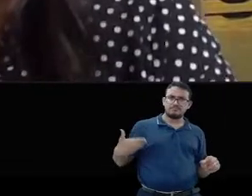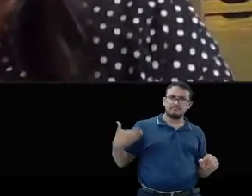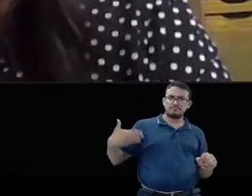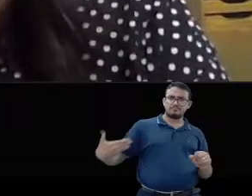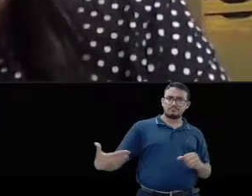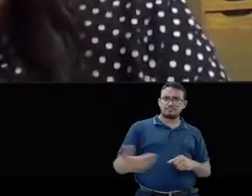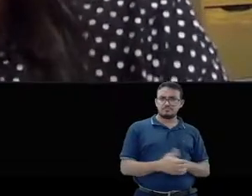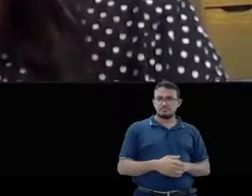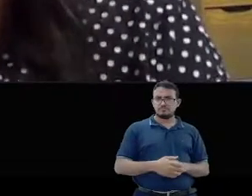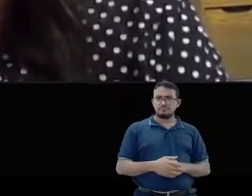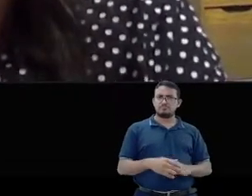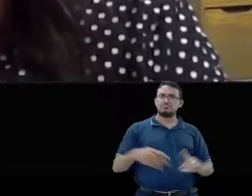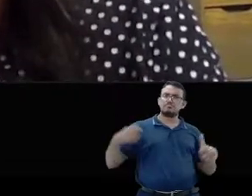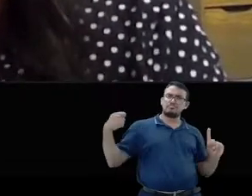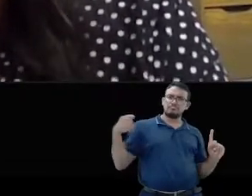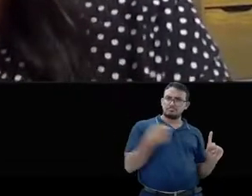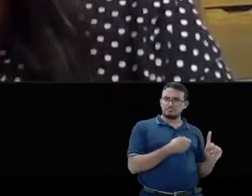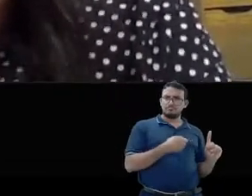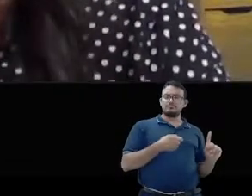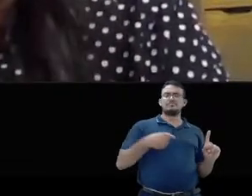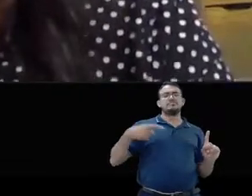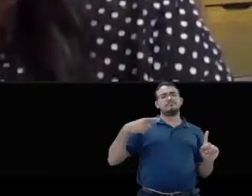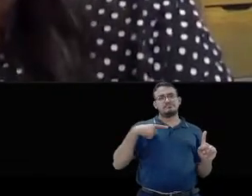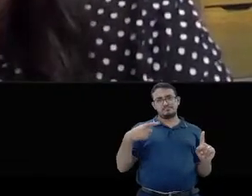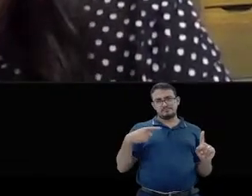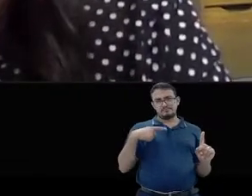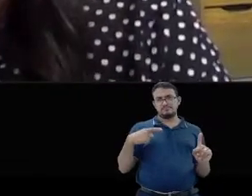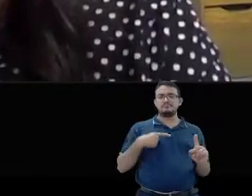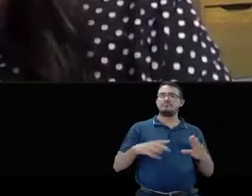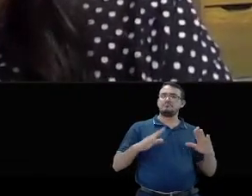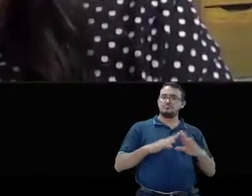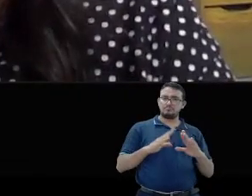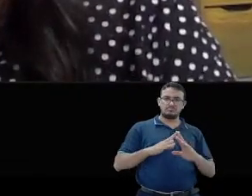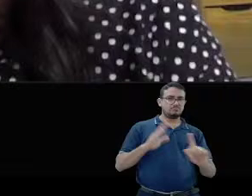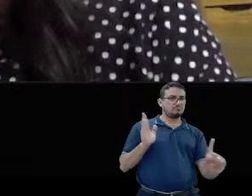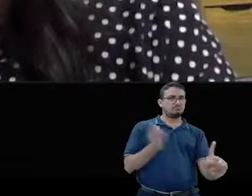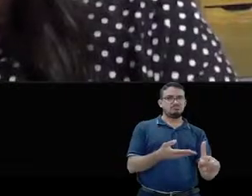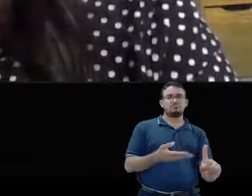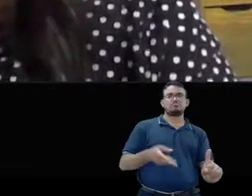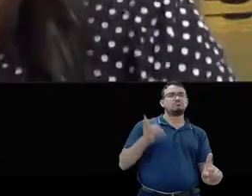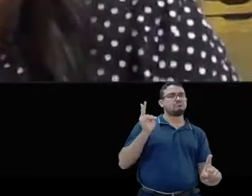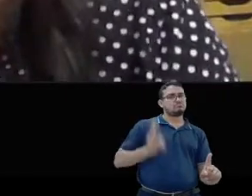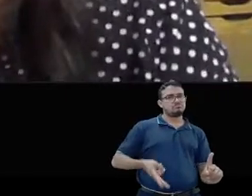estava permanentemente na casa do reclamado.